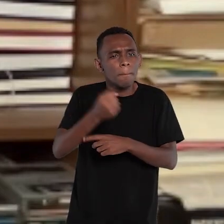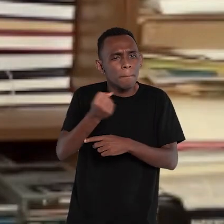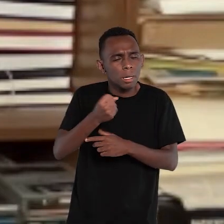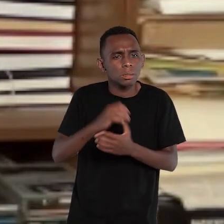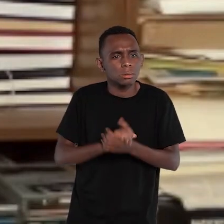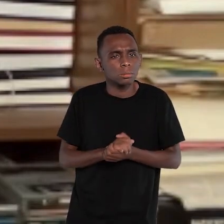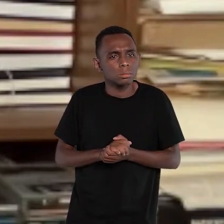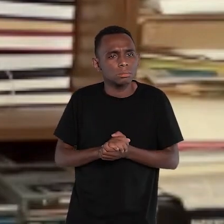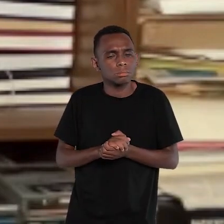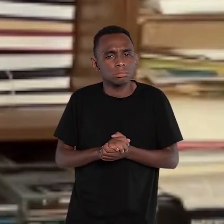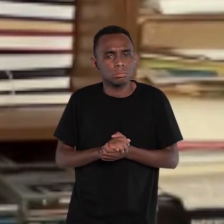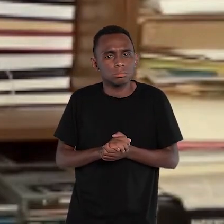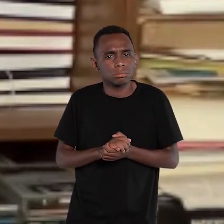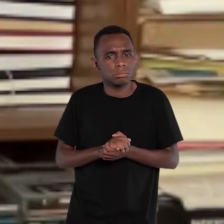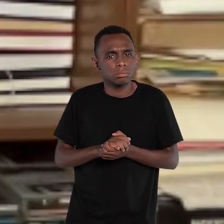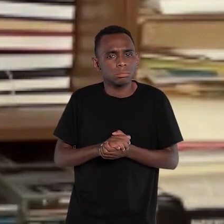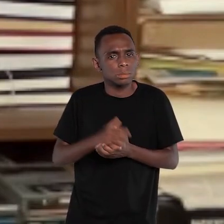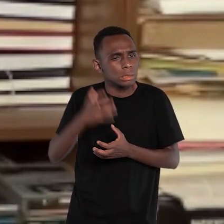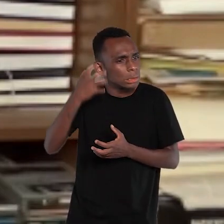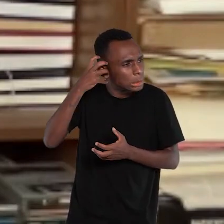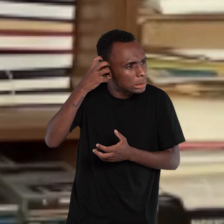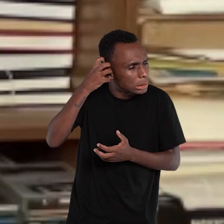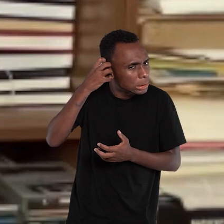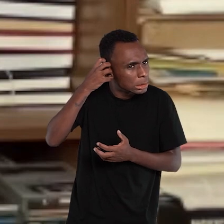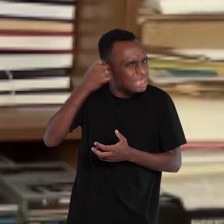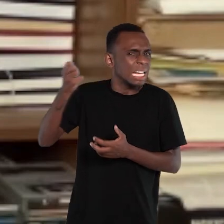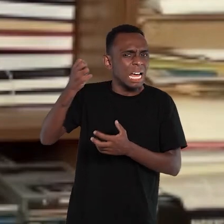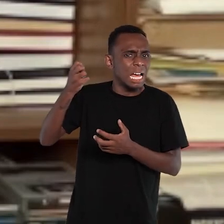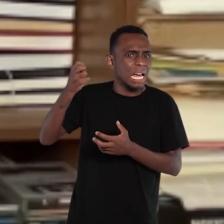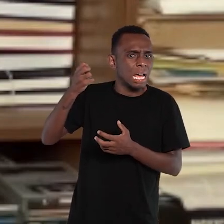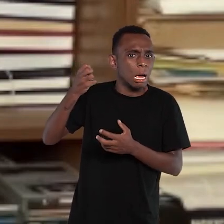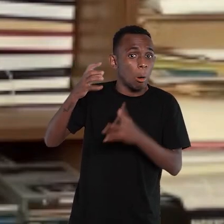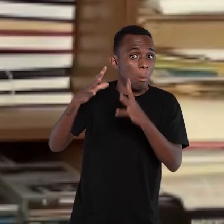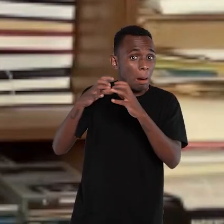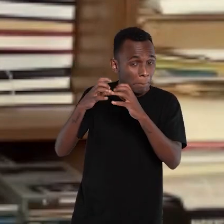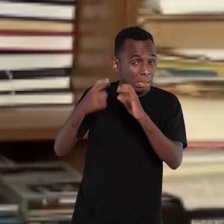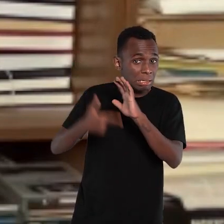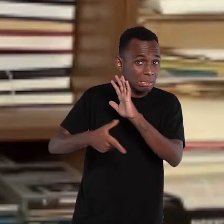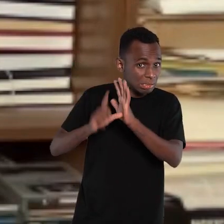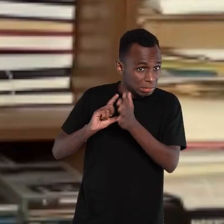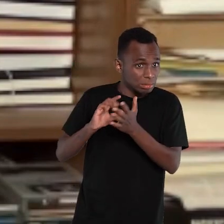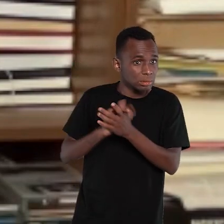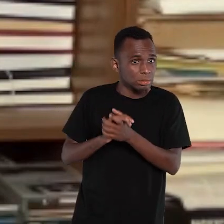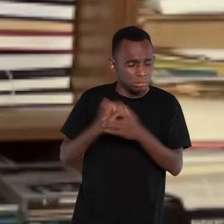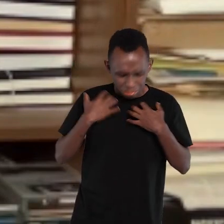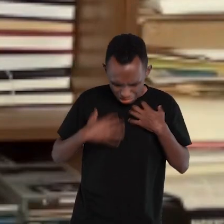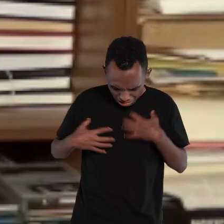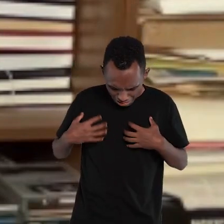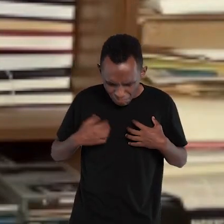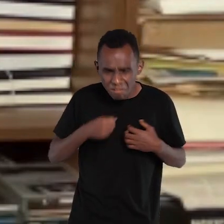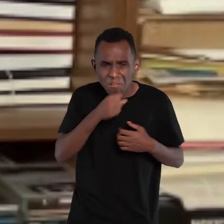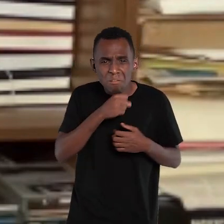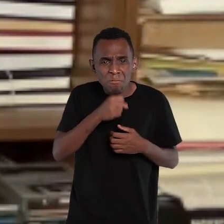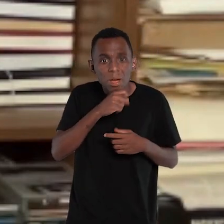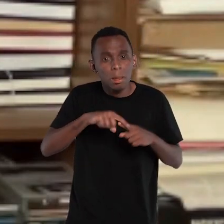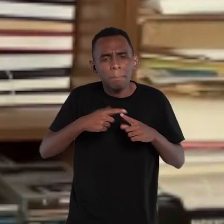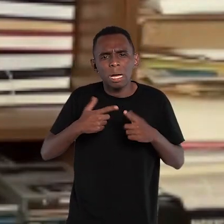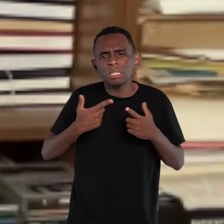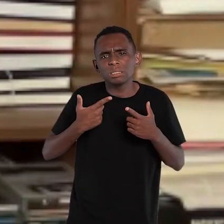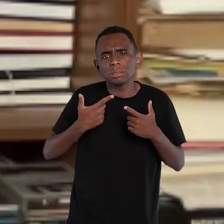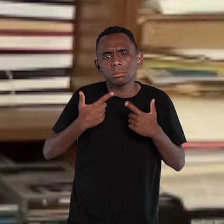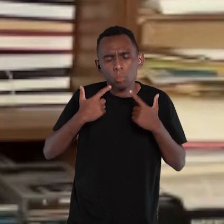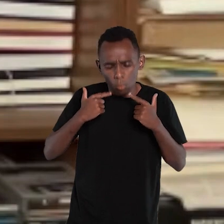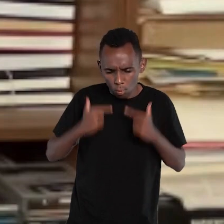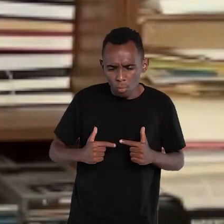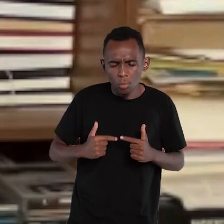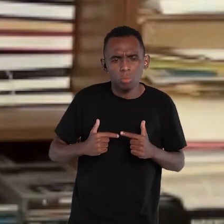Não tinha o lóbulo da orelha direita, arrancado a dentadas durante uma briga, como ele me contou. Vestia as roupas surradas, porém